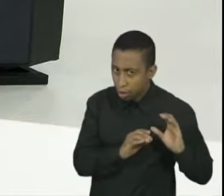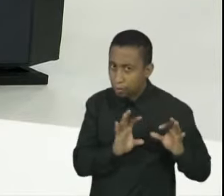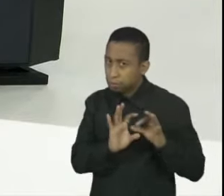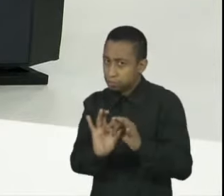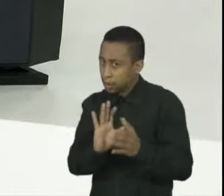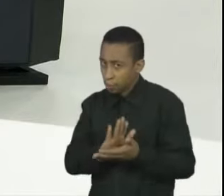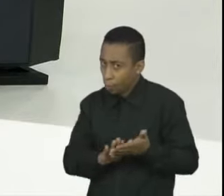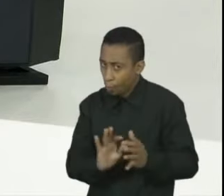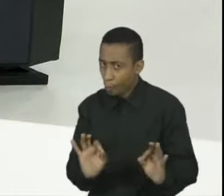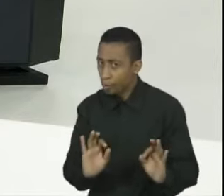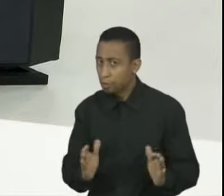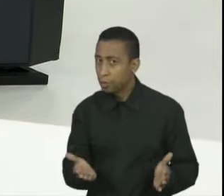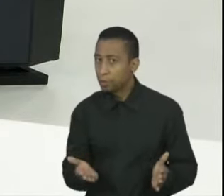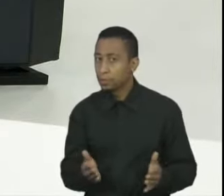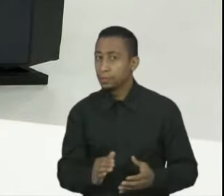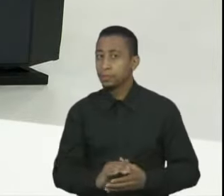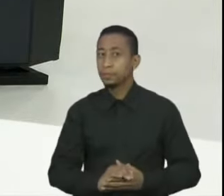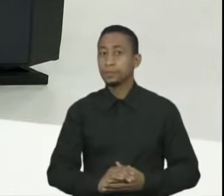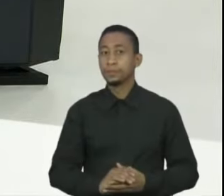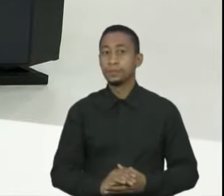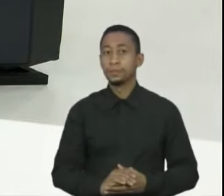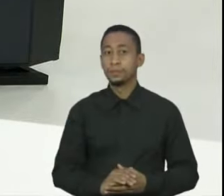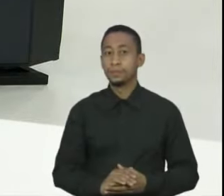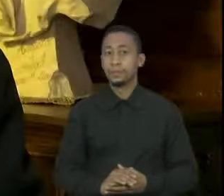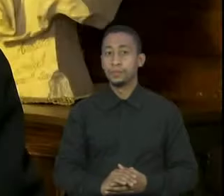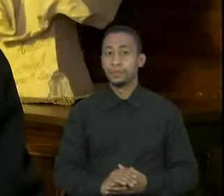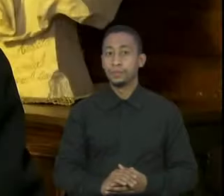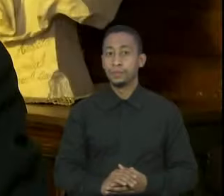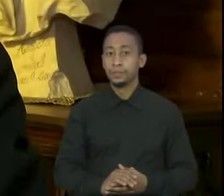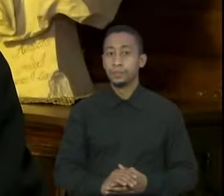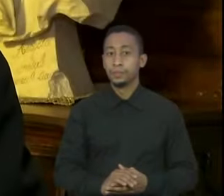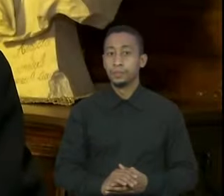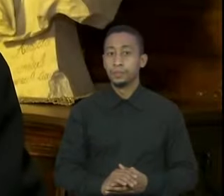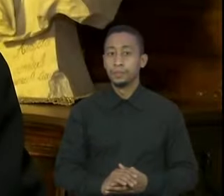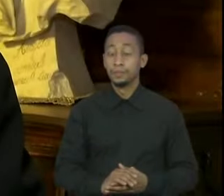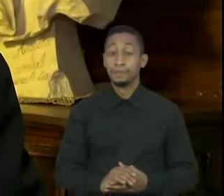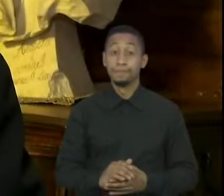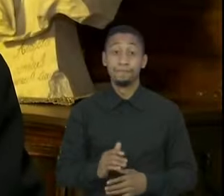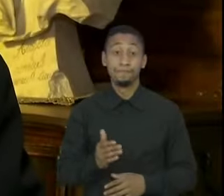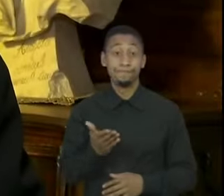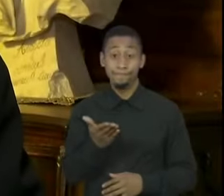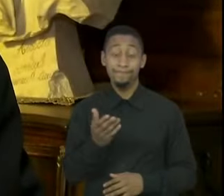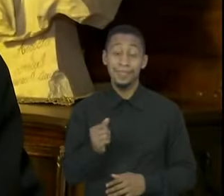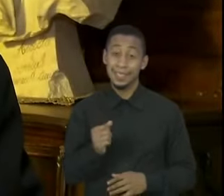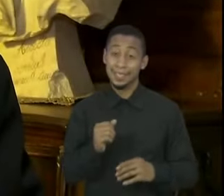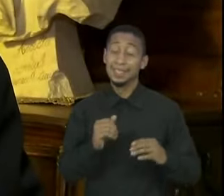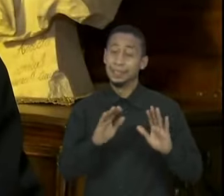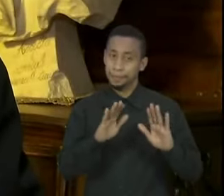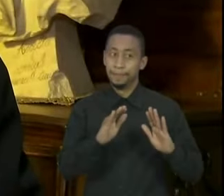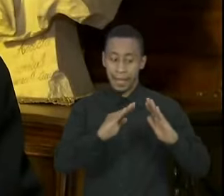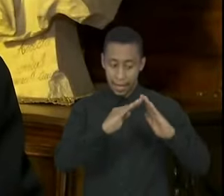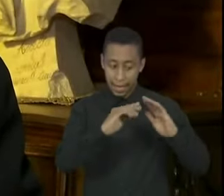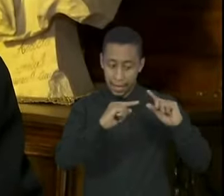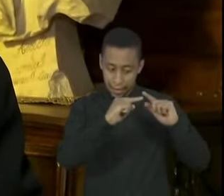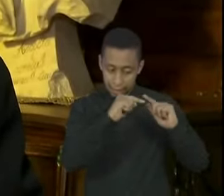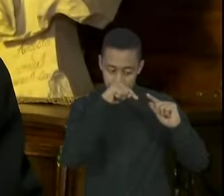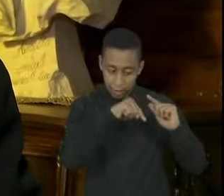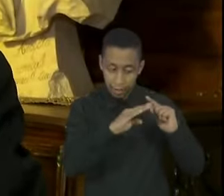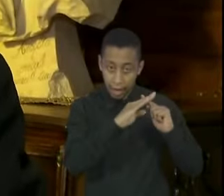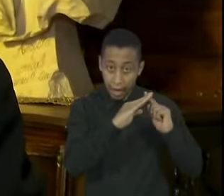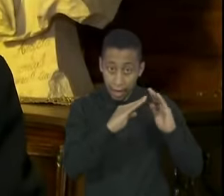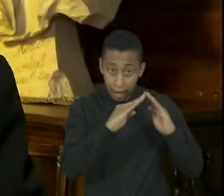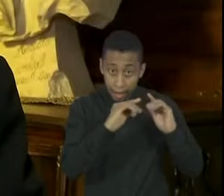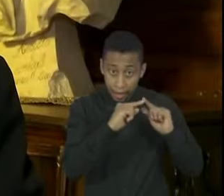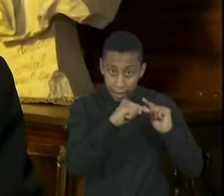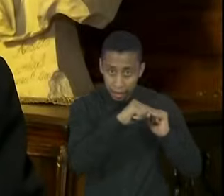onde E aí como é que eu vou te dizer a igreja a igreja se falarmos